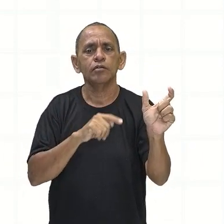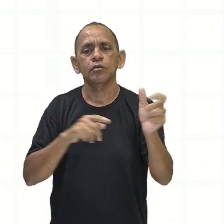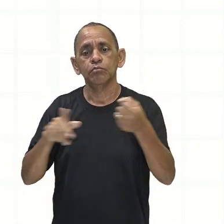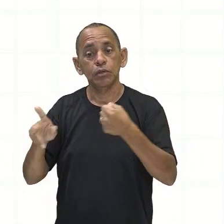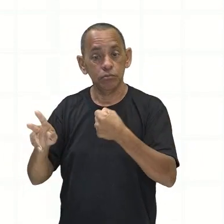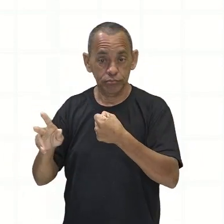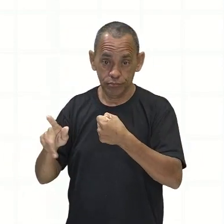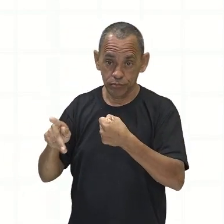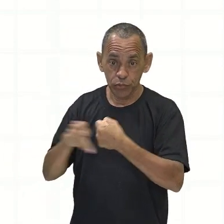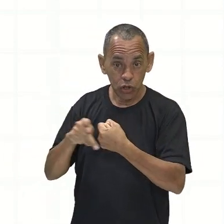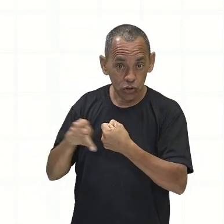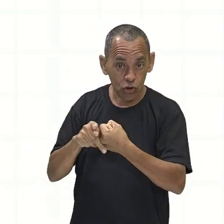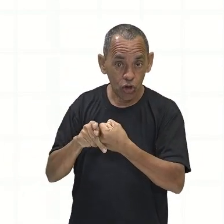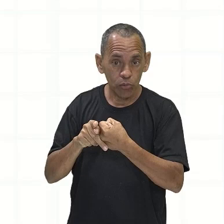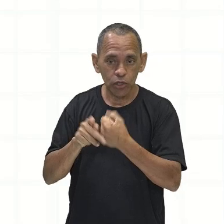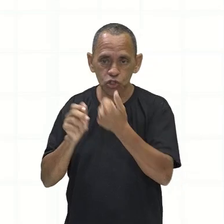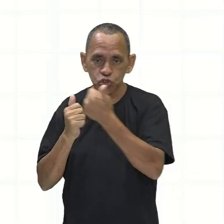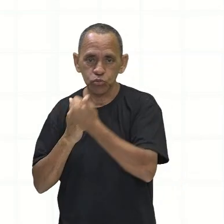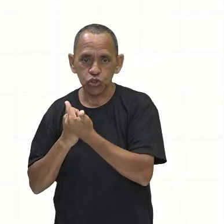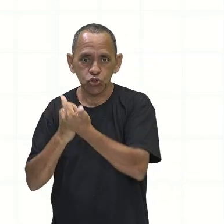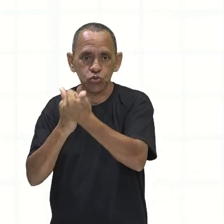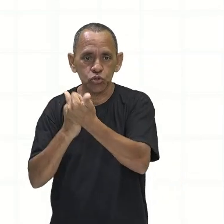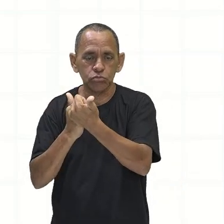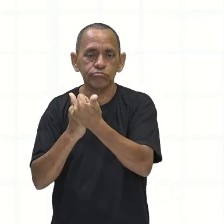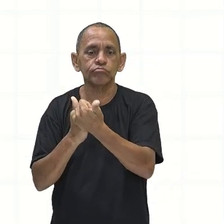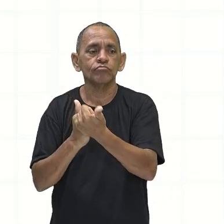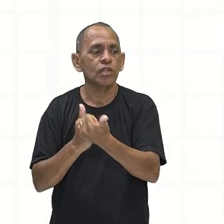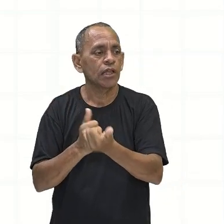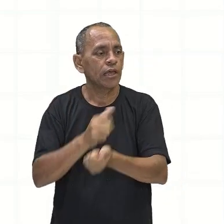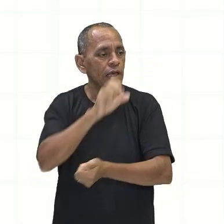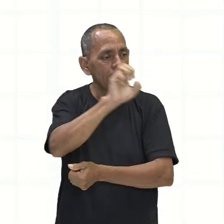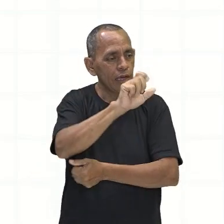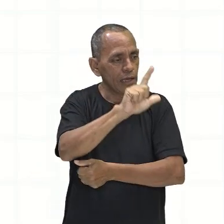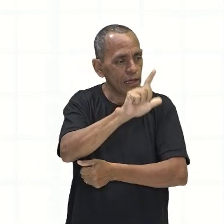Notaram? Muito bem. Então, o eles trata-se